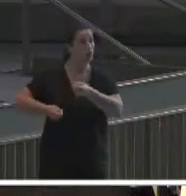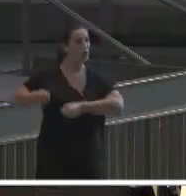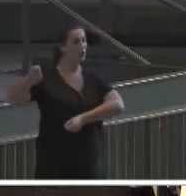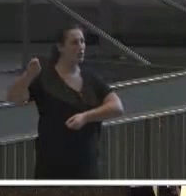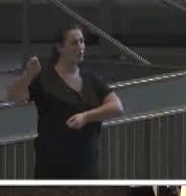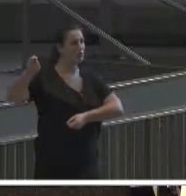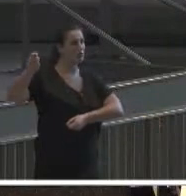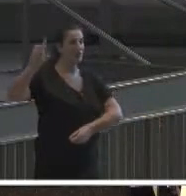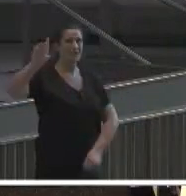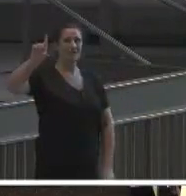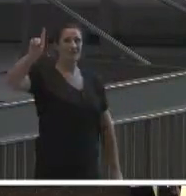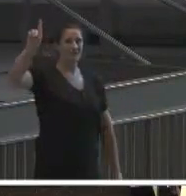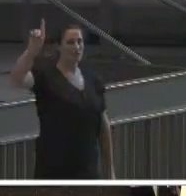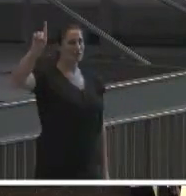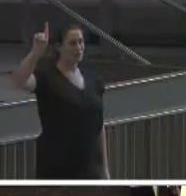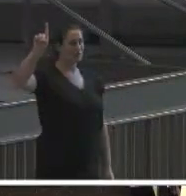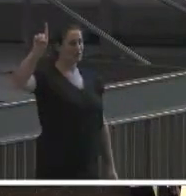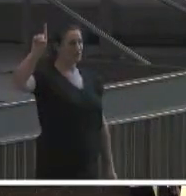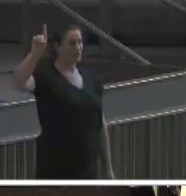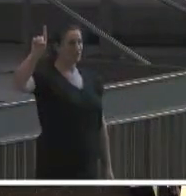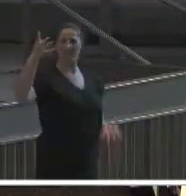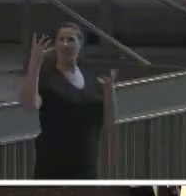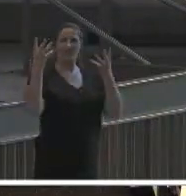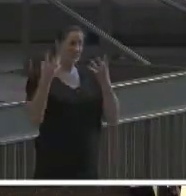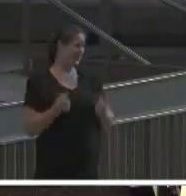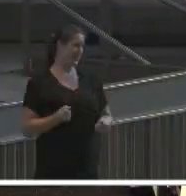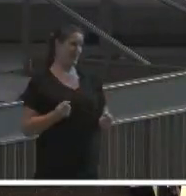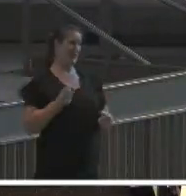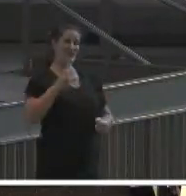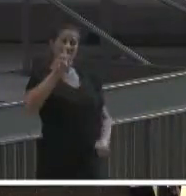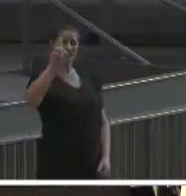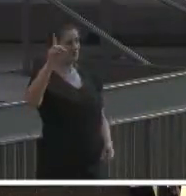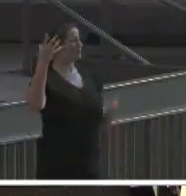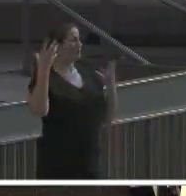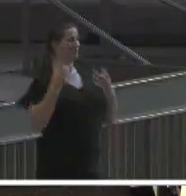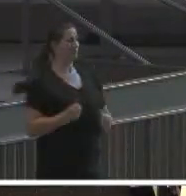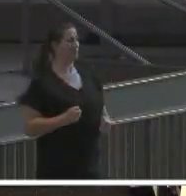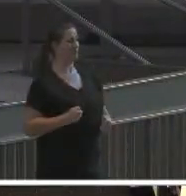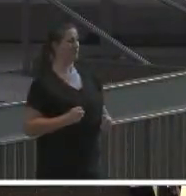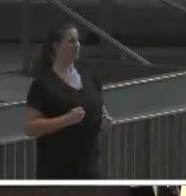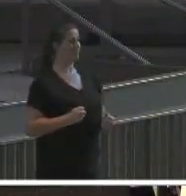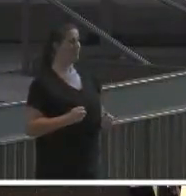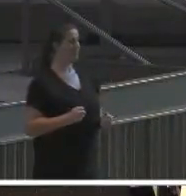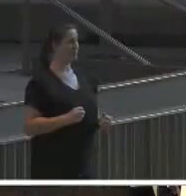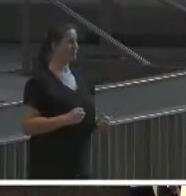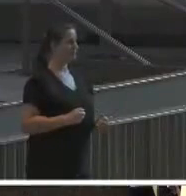Era algo inconcebível diante dos olhos de Deus.